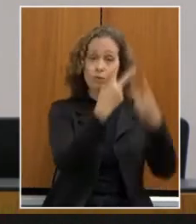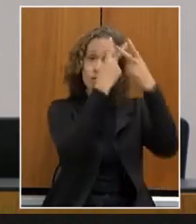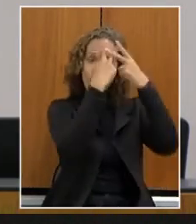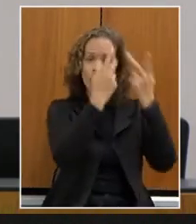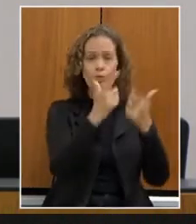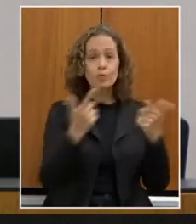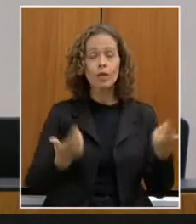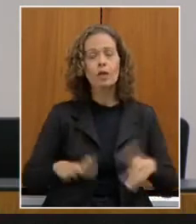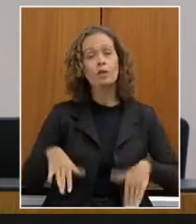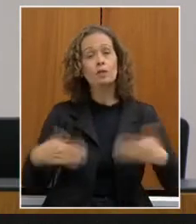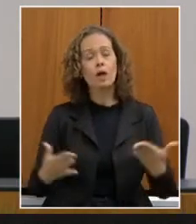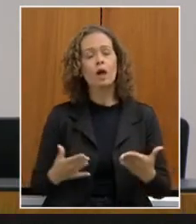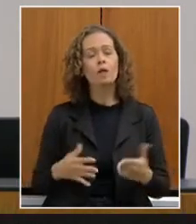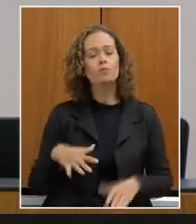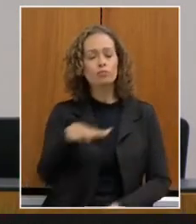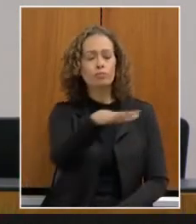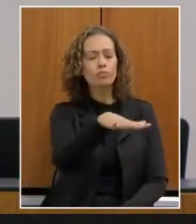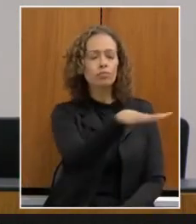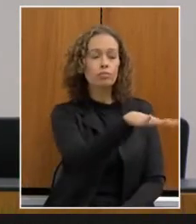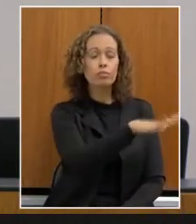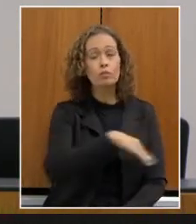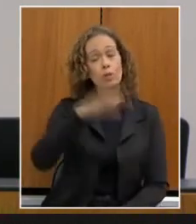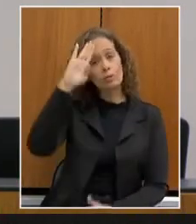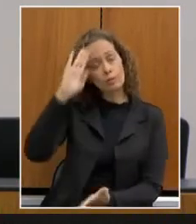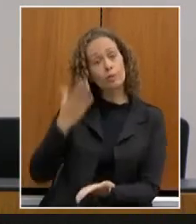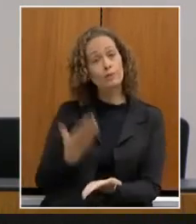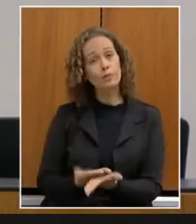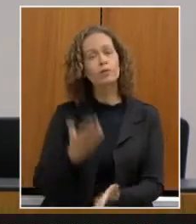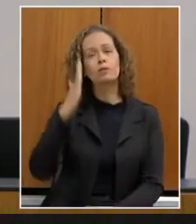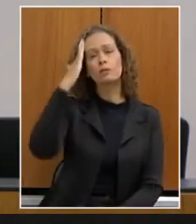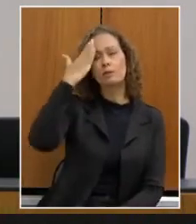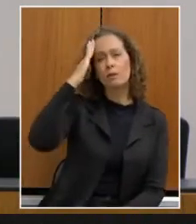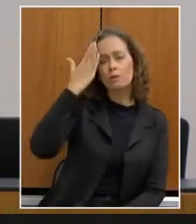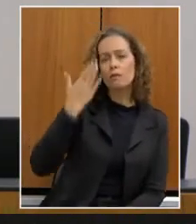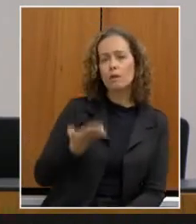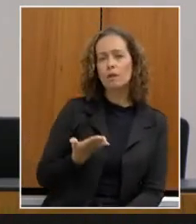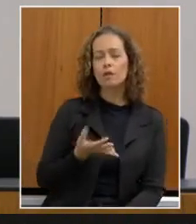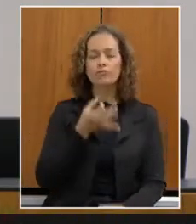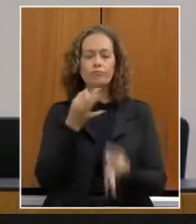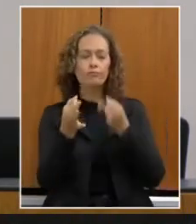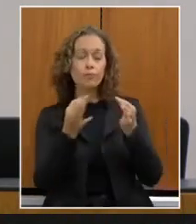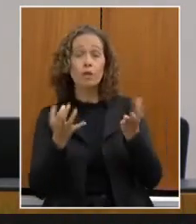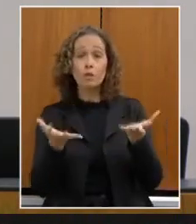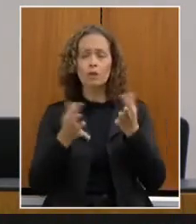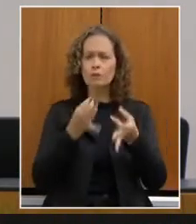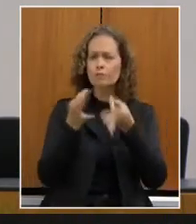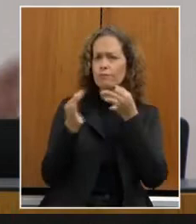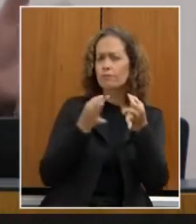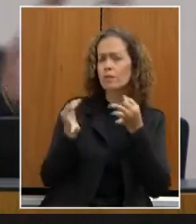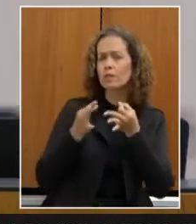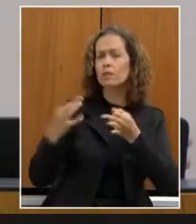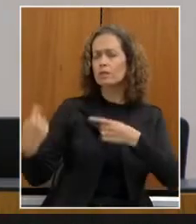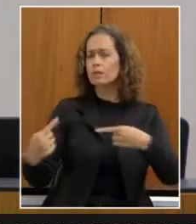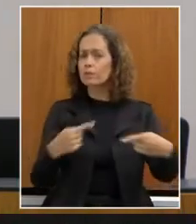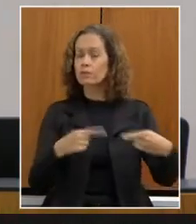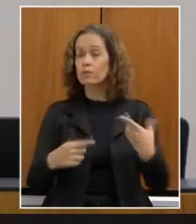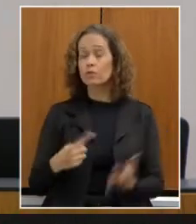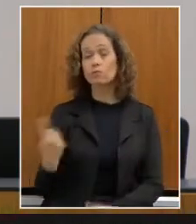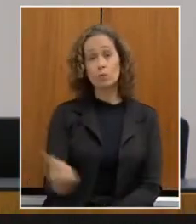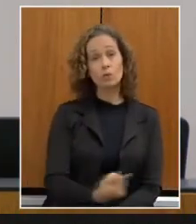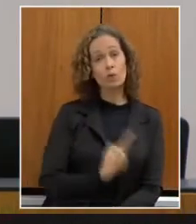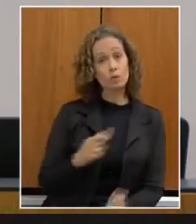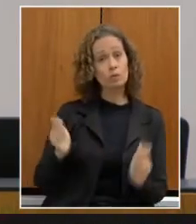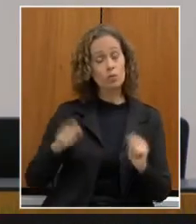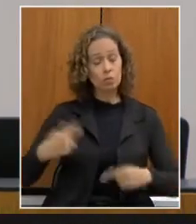as outras regiões, eu entendo, eu acredito, eu gostaria de sugerir, eu gostaria de discutir, quem sabe a gente poderia fazer um